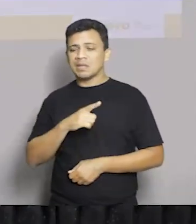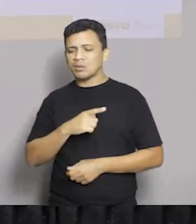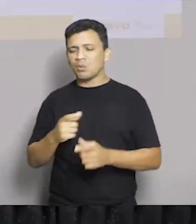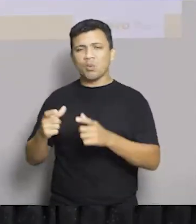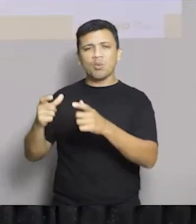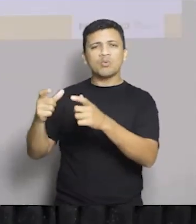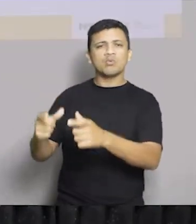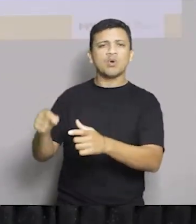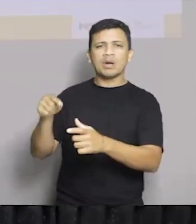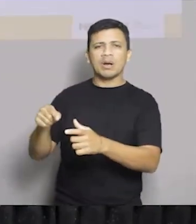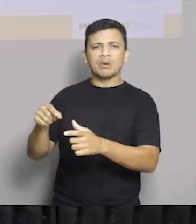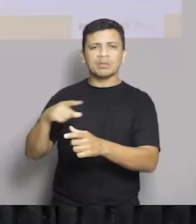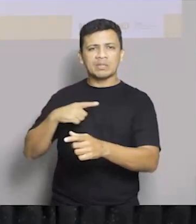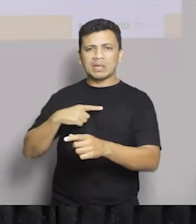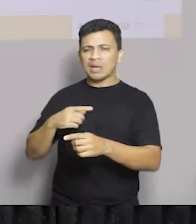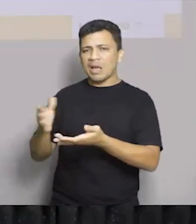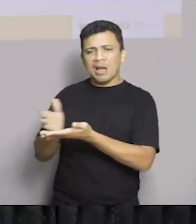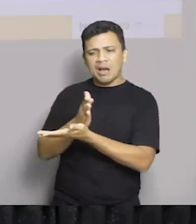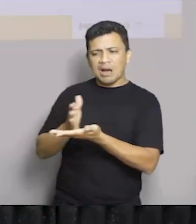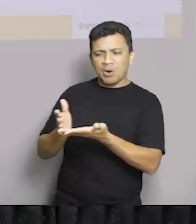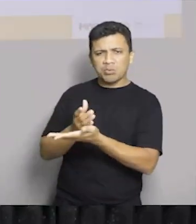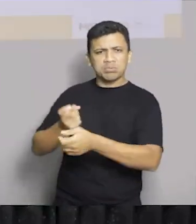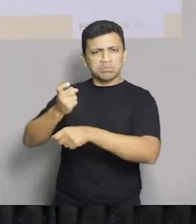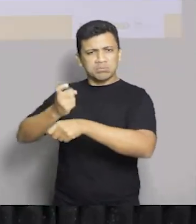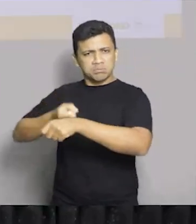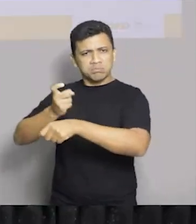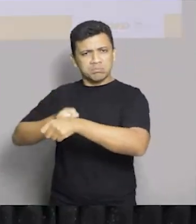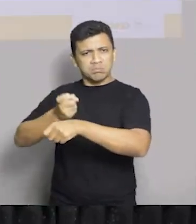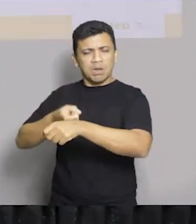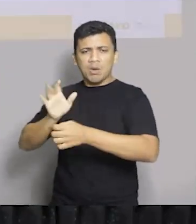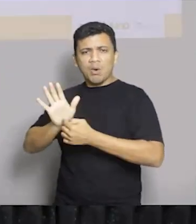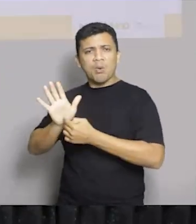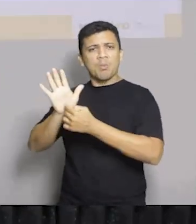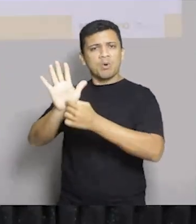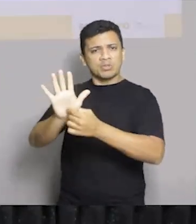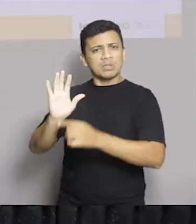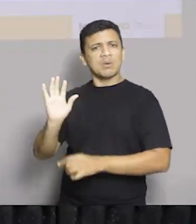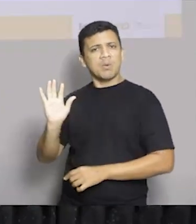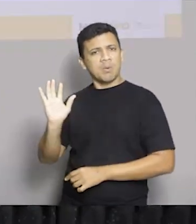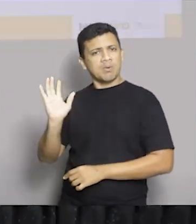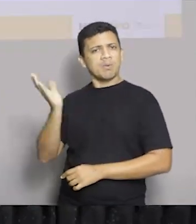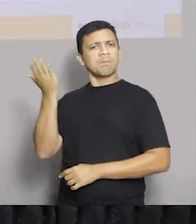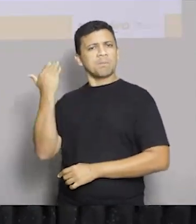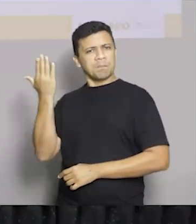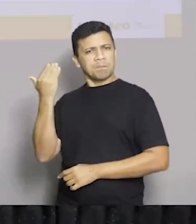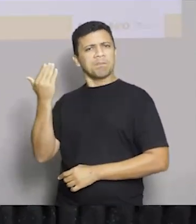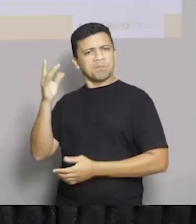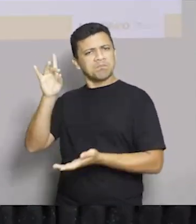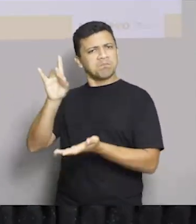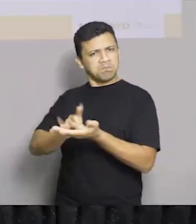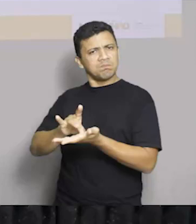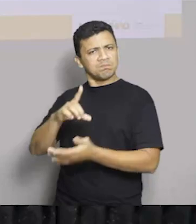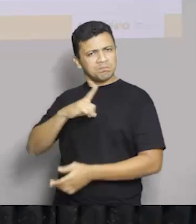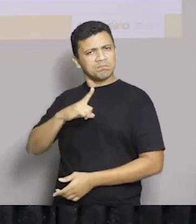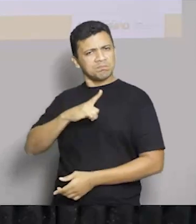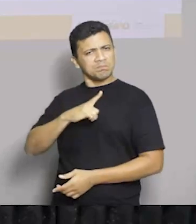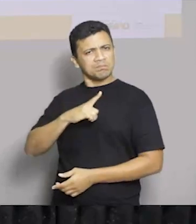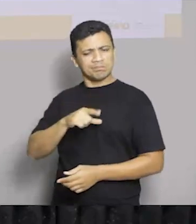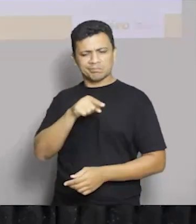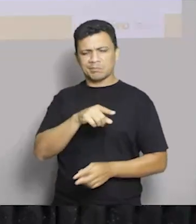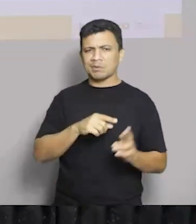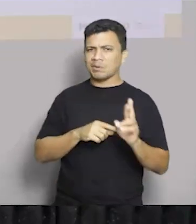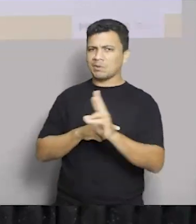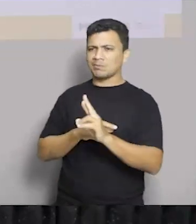em que objeto sólidos podem demonstrar que o passado de fato está existindo aí ele recebe como resposta